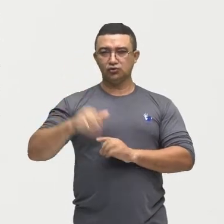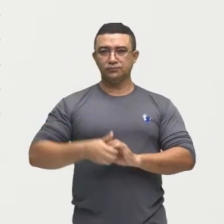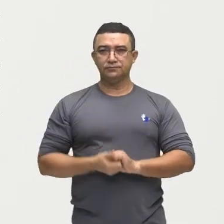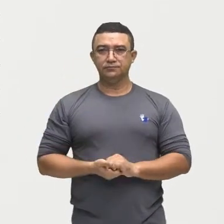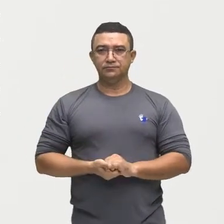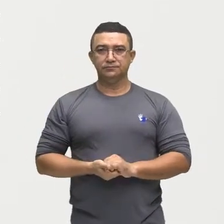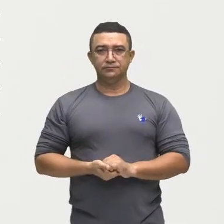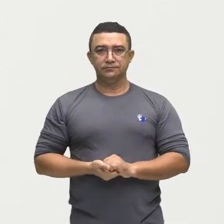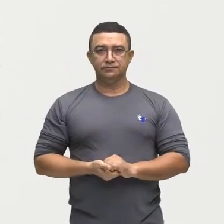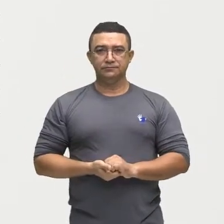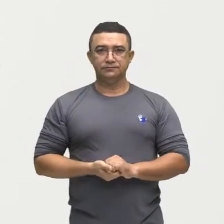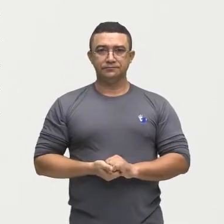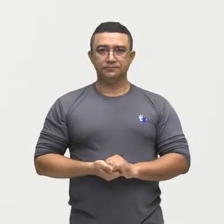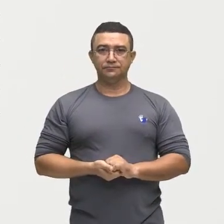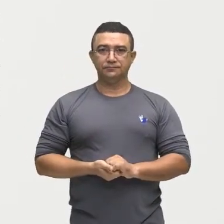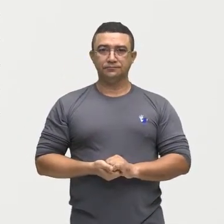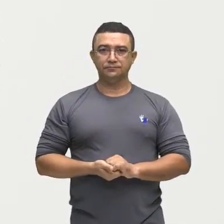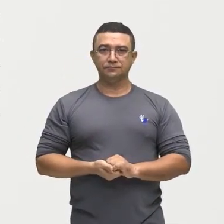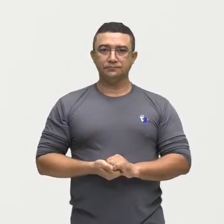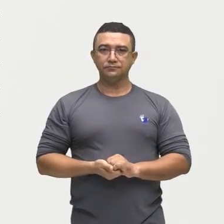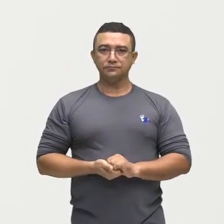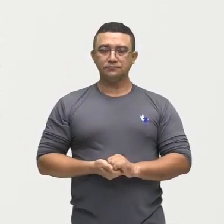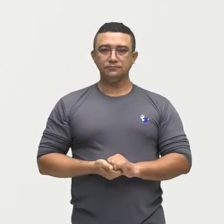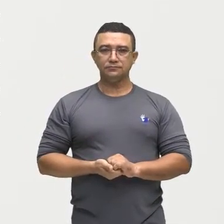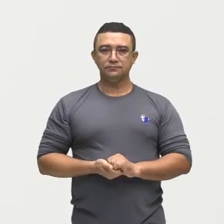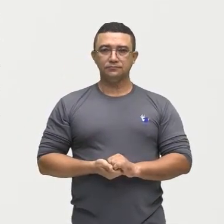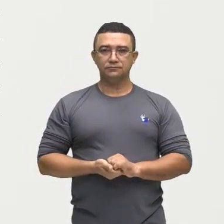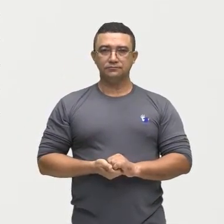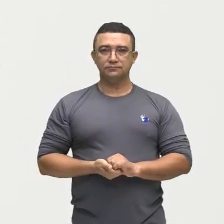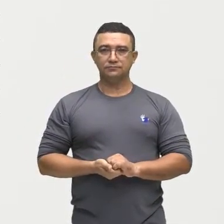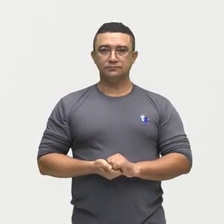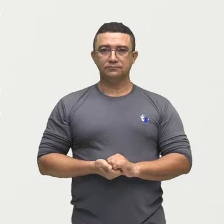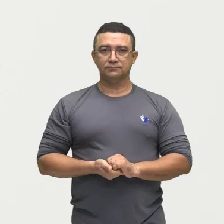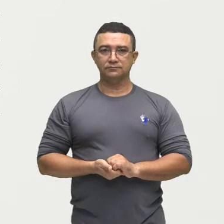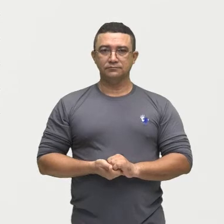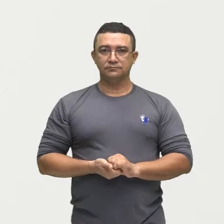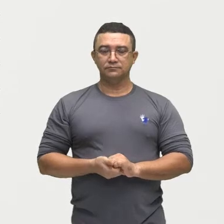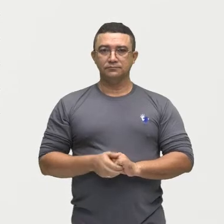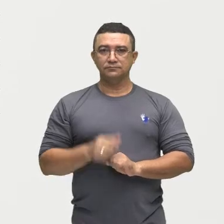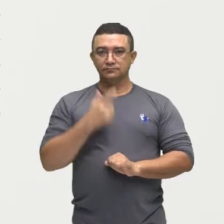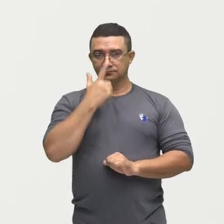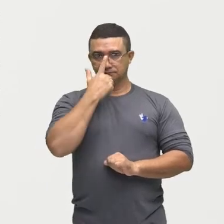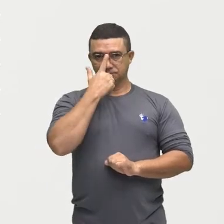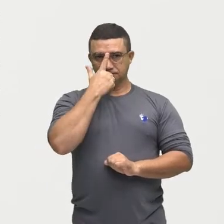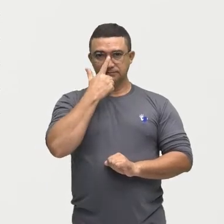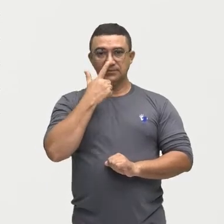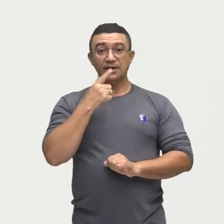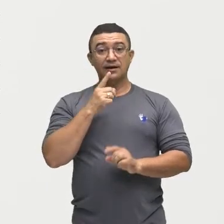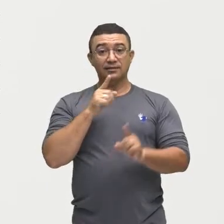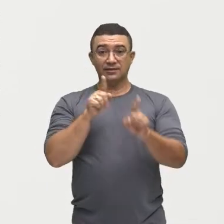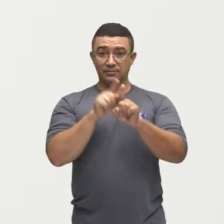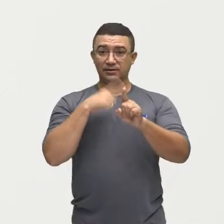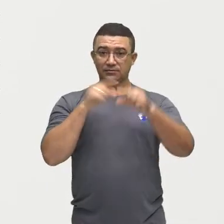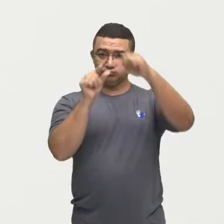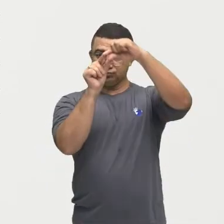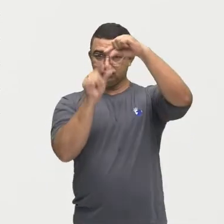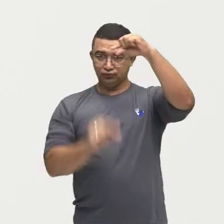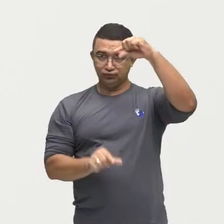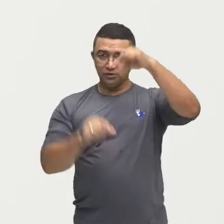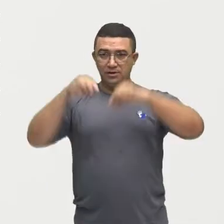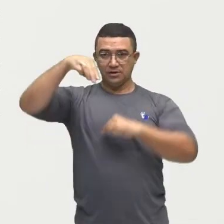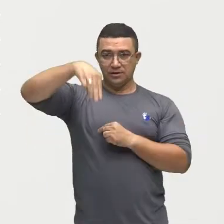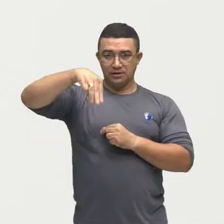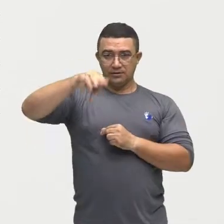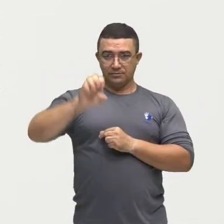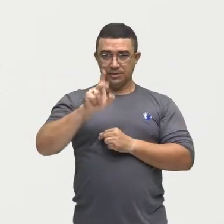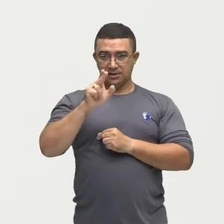oeste. Então, a gente vai observar esses 100 graus. Está aqui o meridiano de Greenwich, né? Então, a